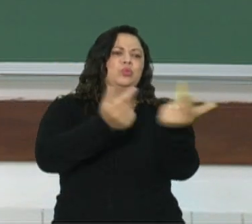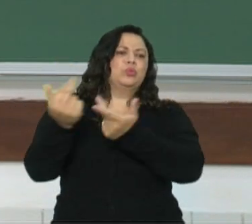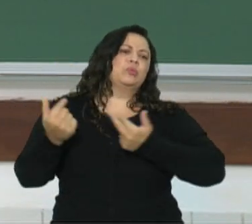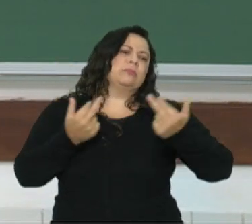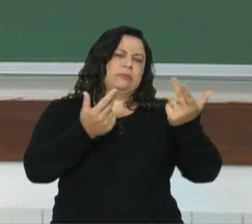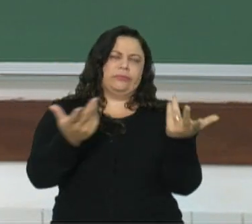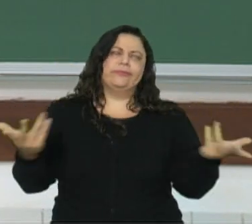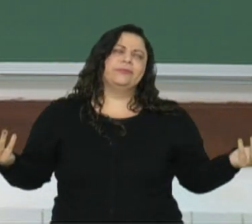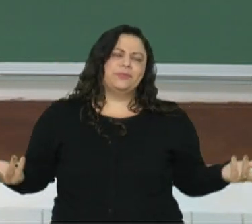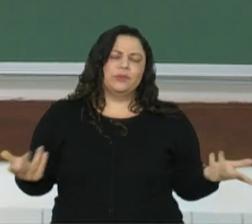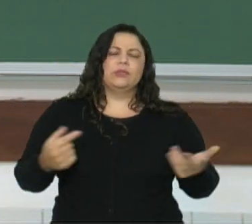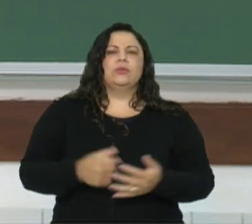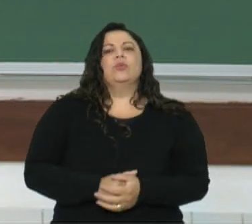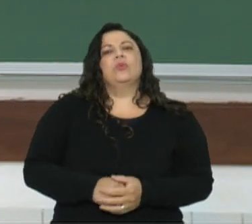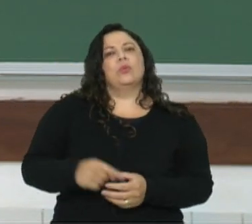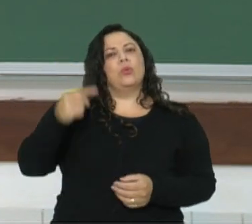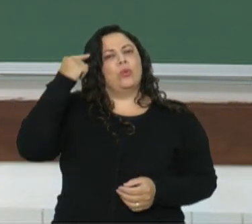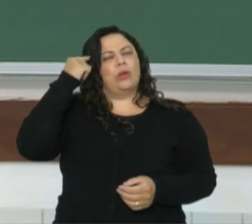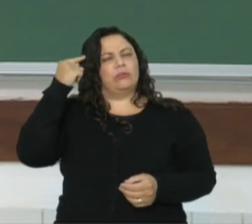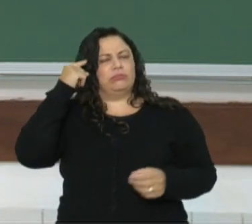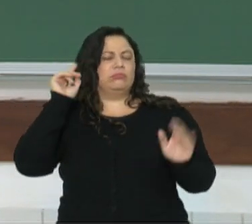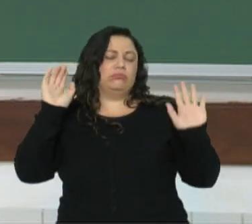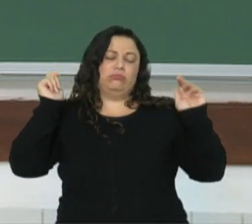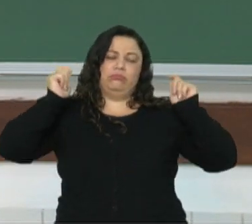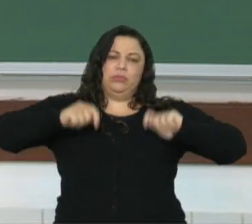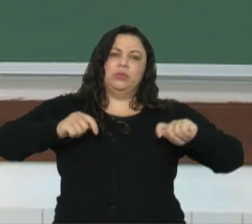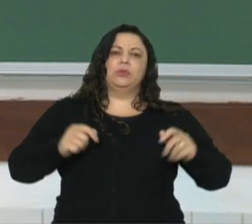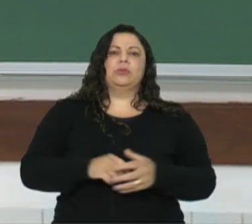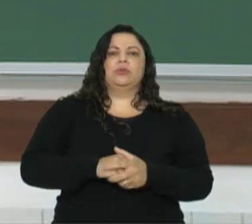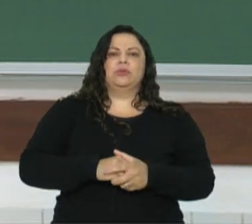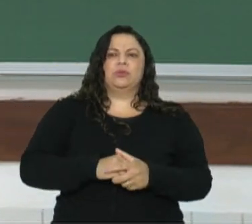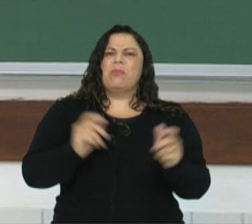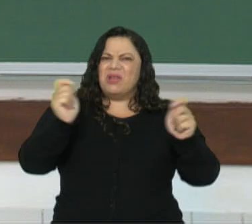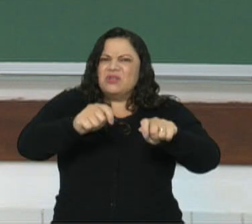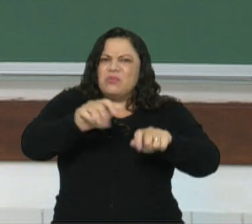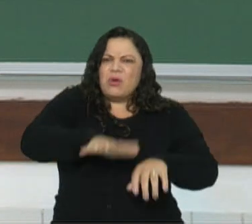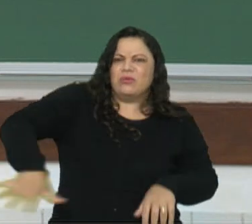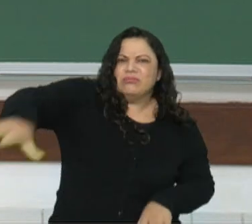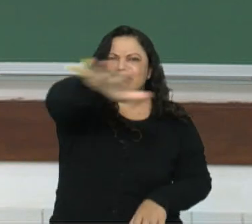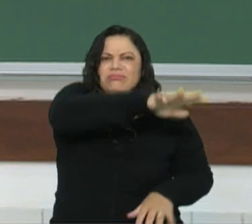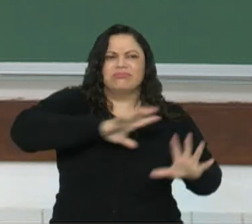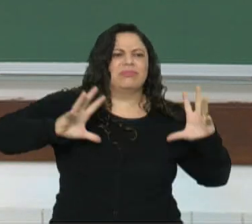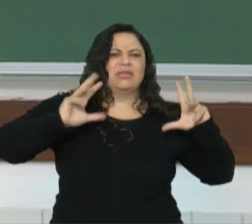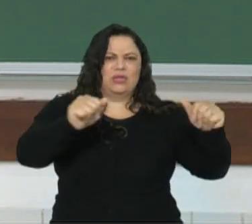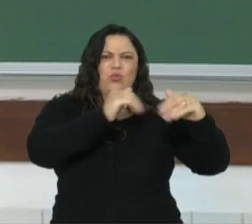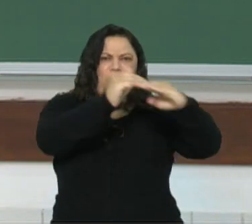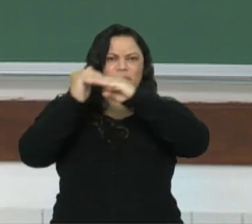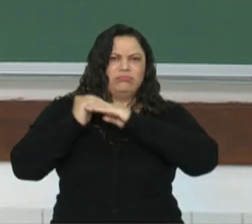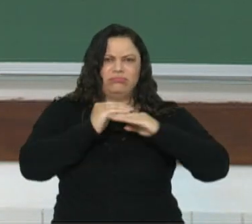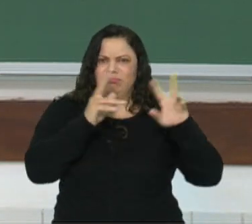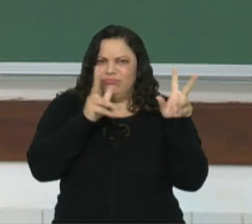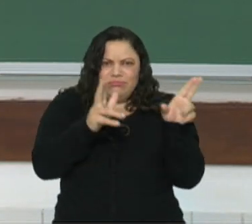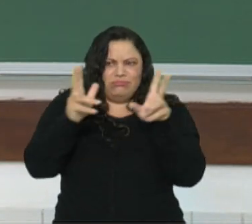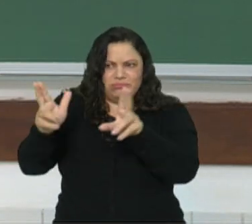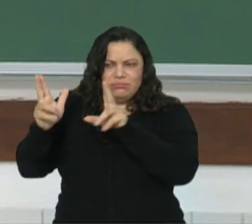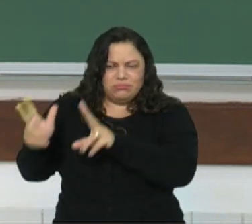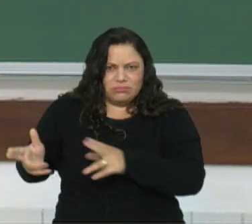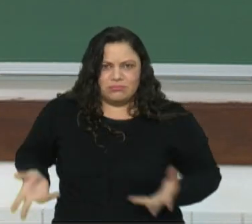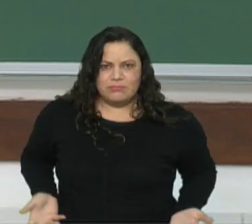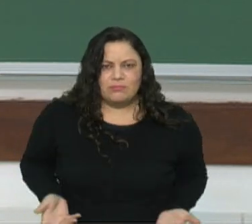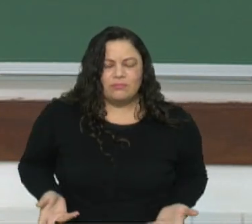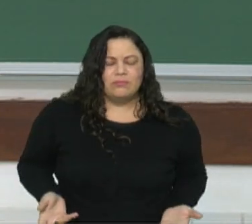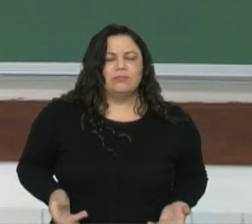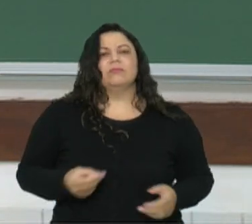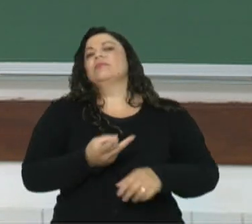tem receio, um pouco de medo de fazer essa generalização apressada, porque ele sempre está buscando de novo experiência,